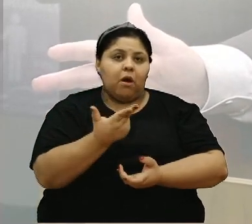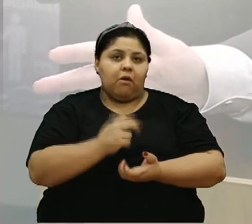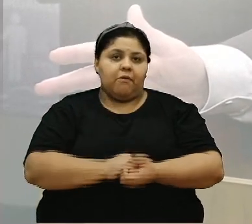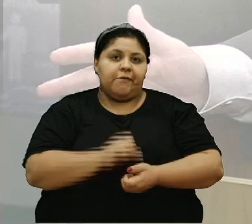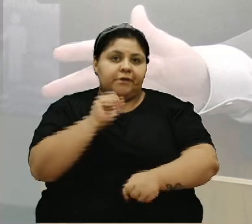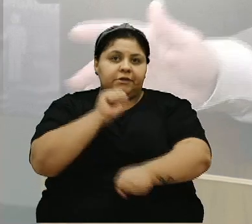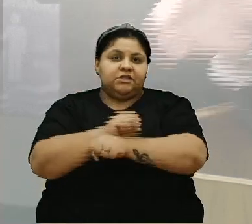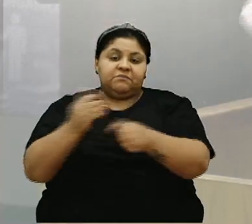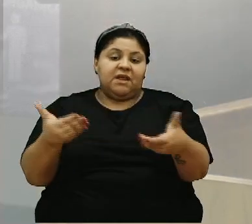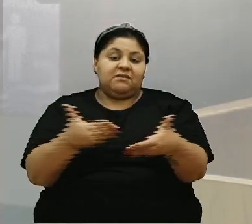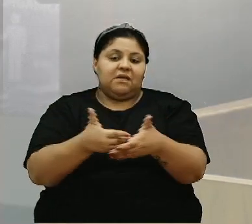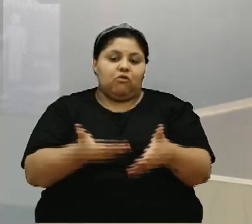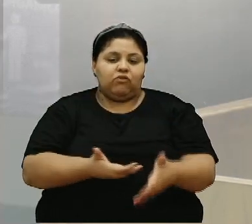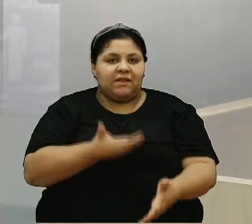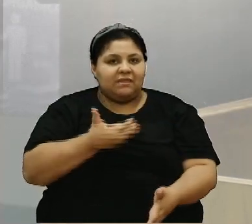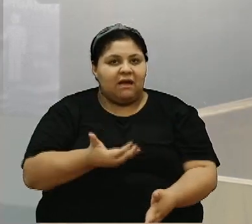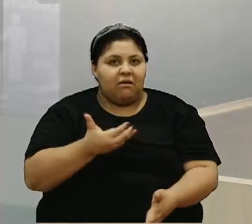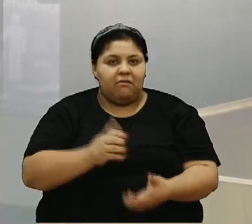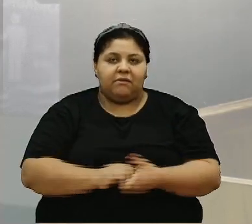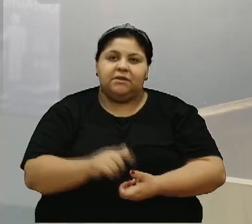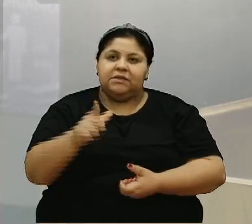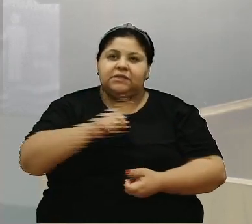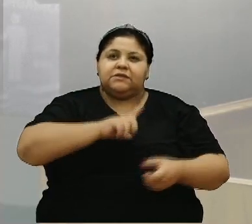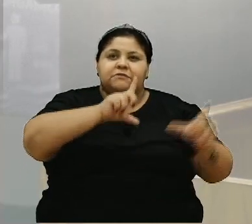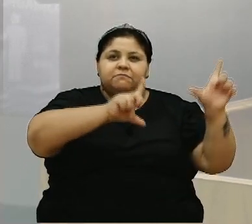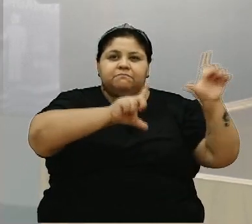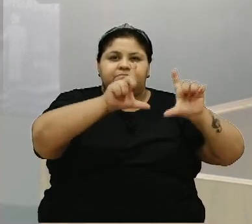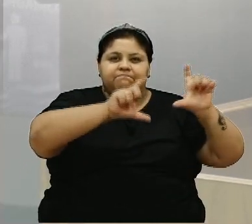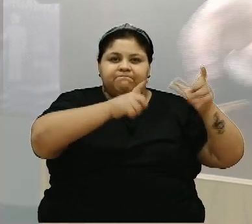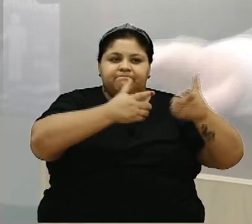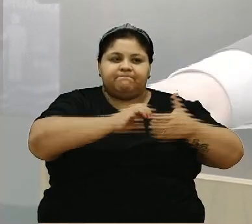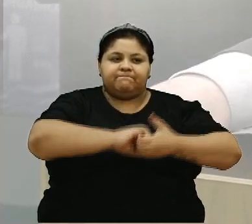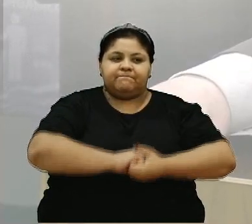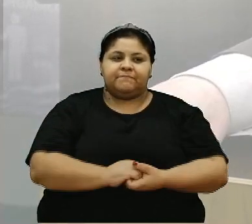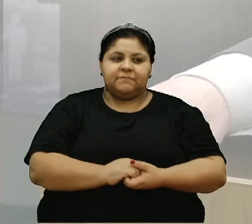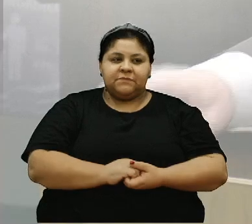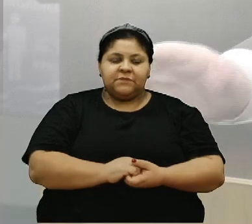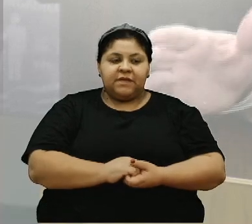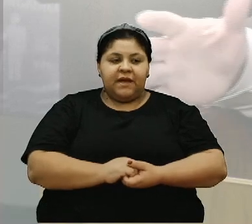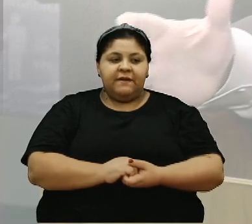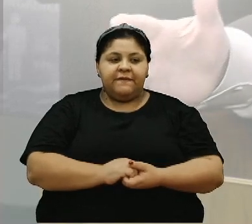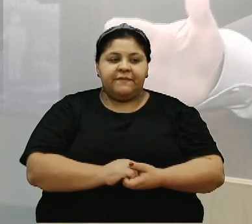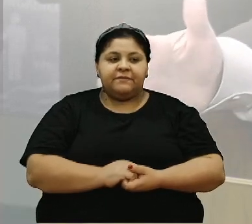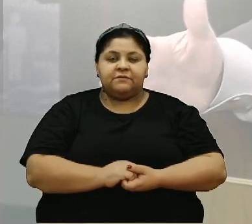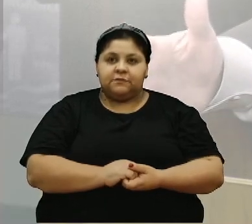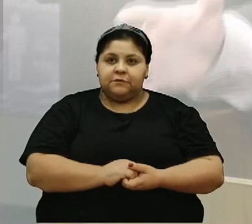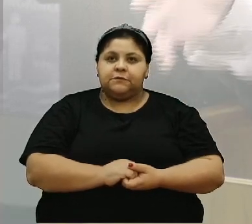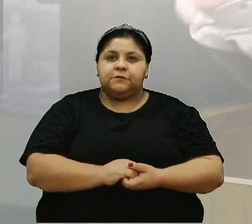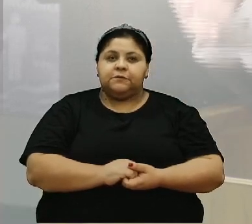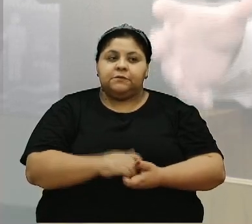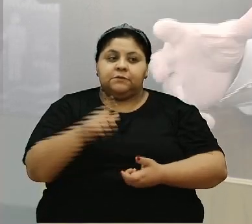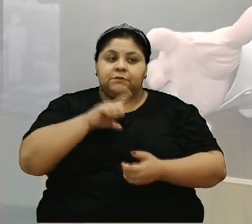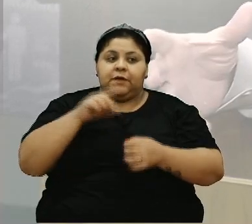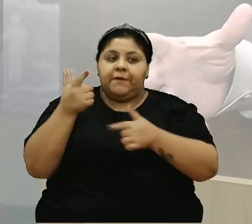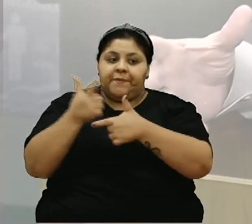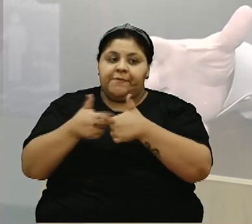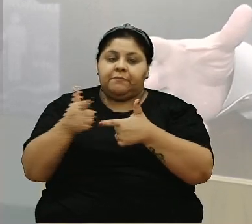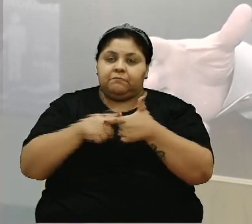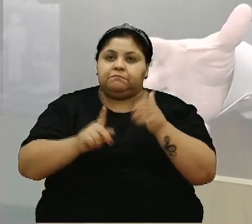até o Natal. Então aqui tem algumas imagens, não sei se estão aí no telão, porque houve um problema no projeto, na